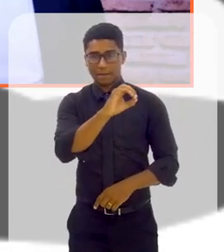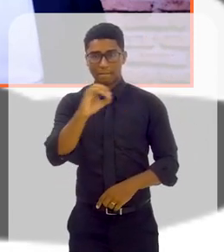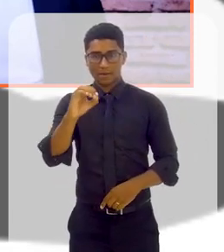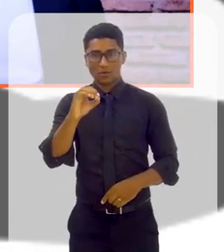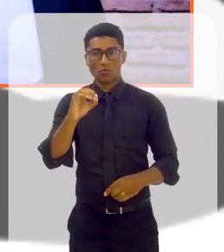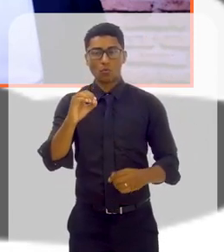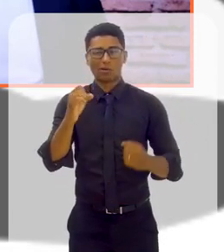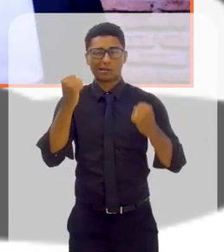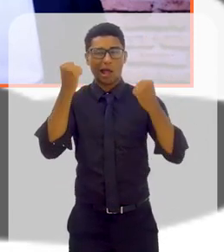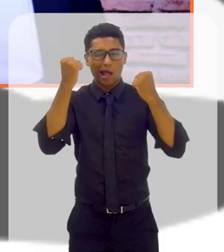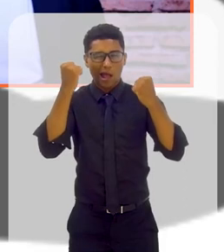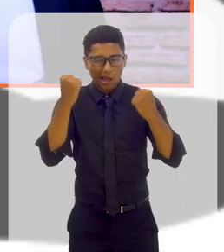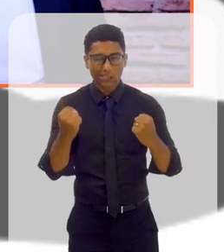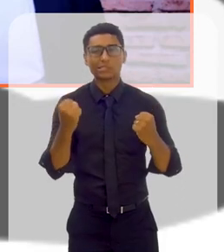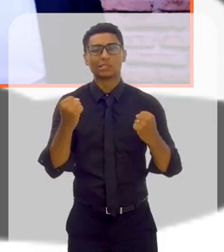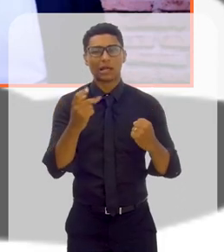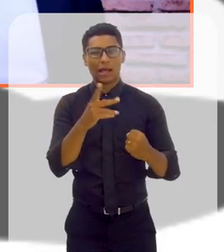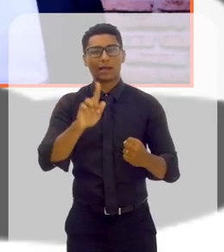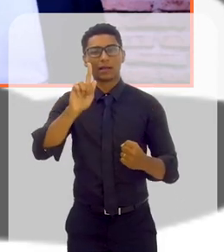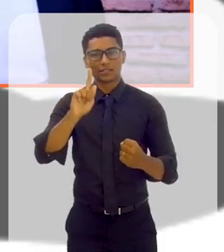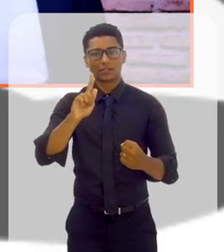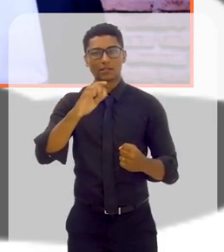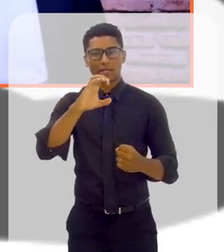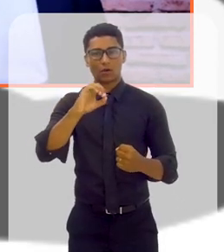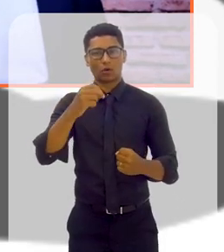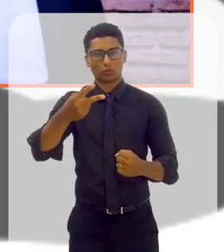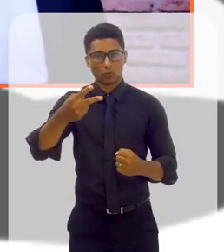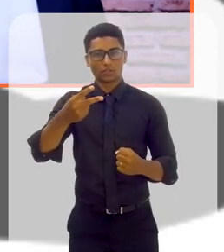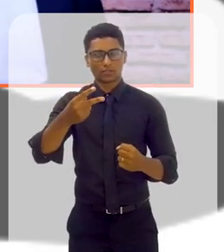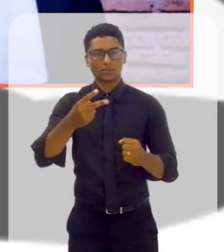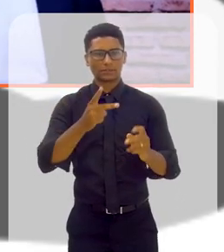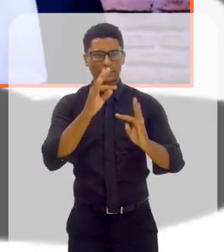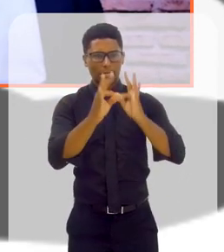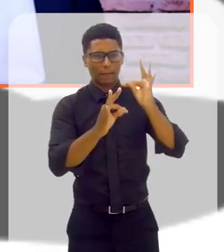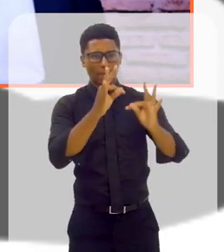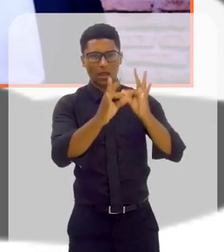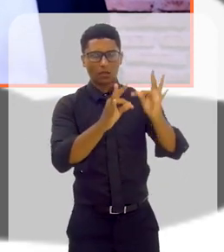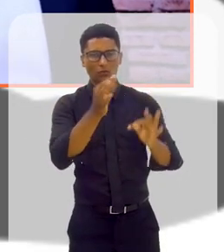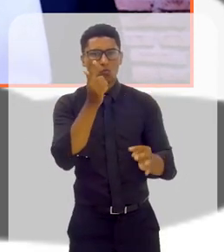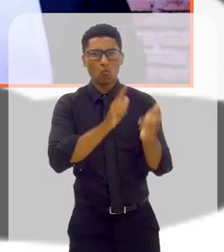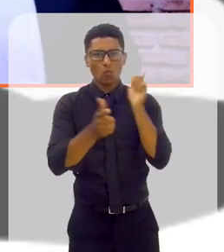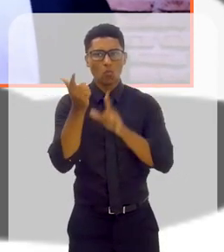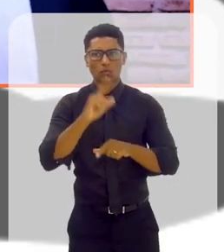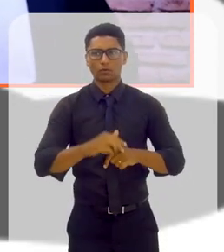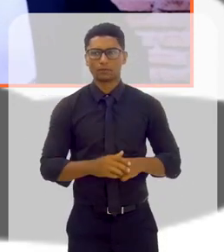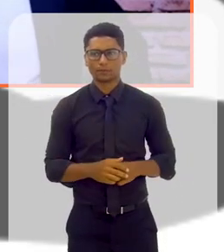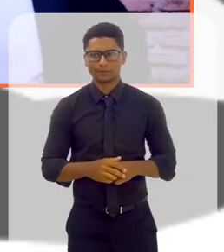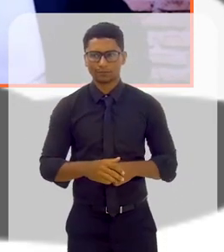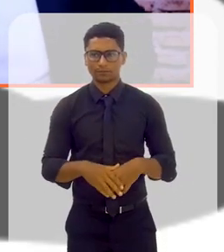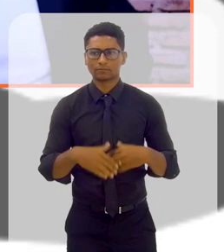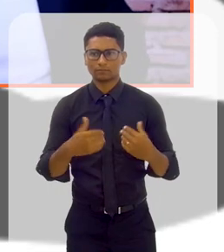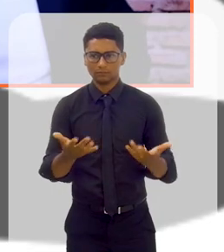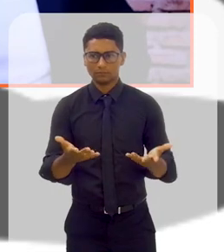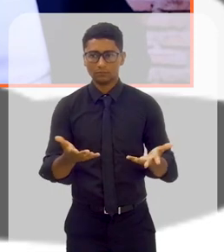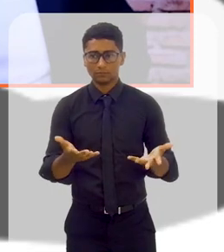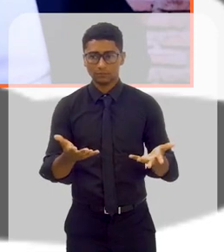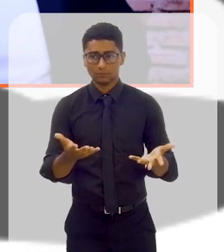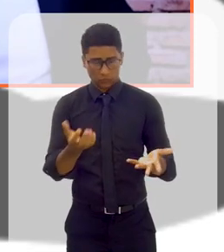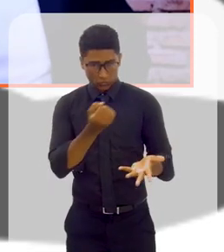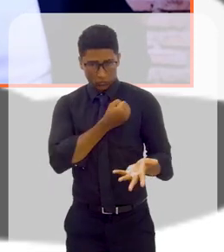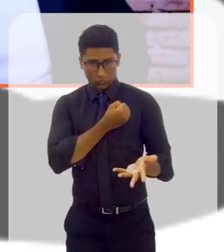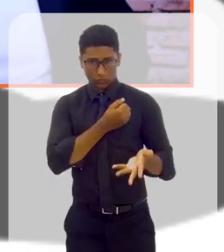CO2 tratado. Sim. Vocês o têm CO2, hoje esse número já marcos incríveis. Esse número já está acima